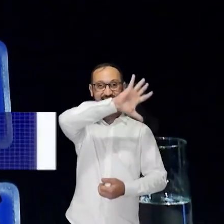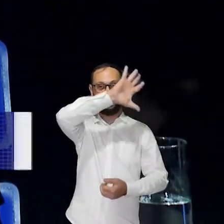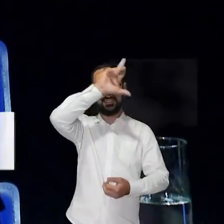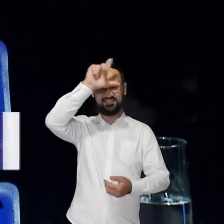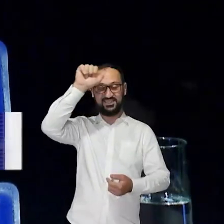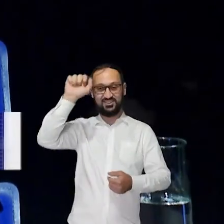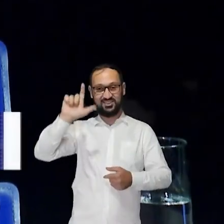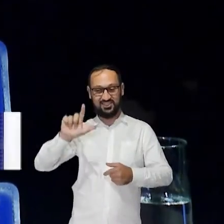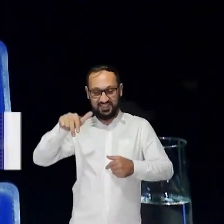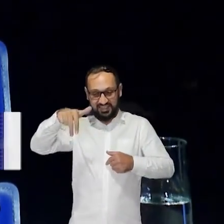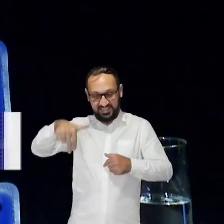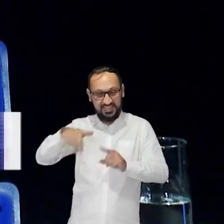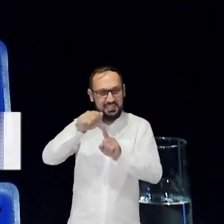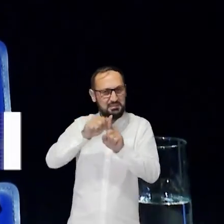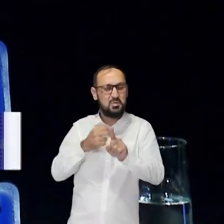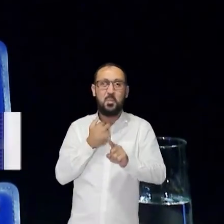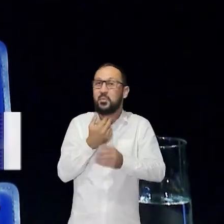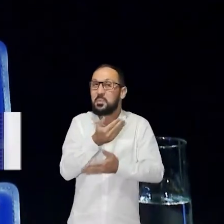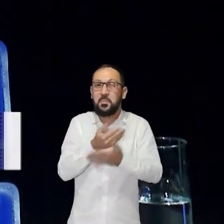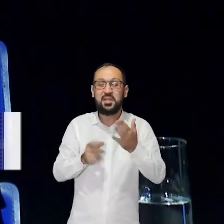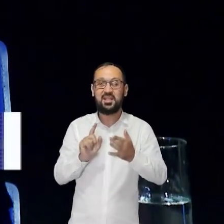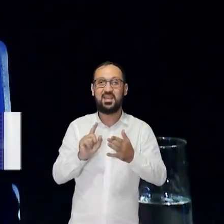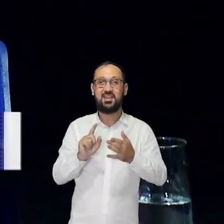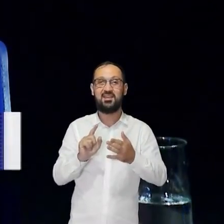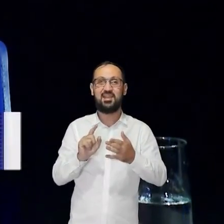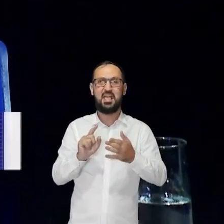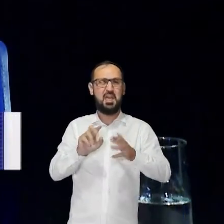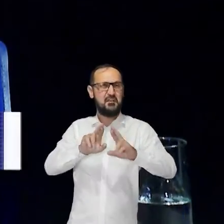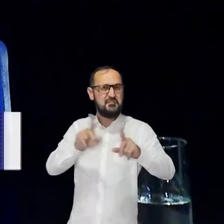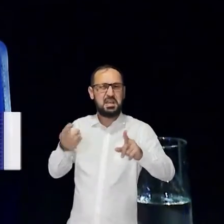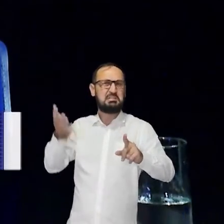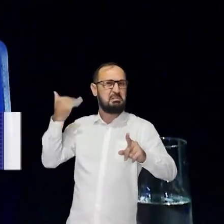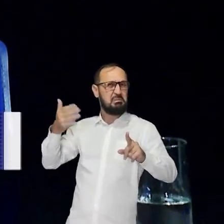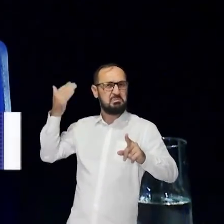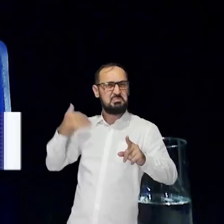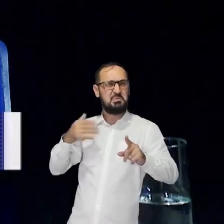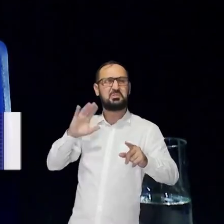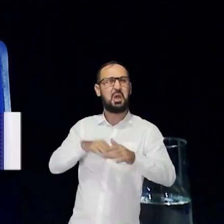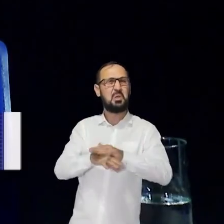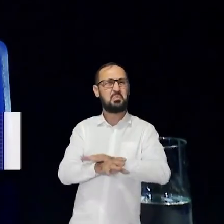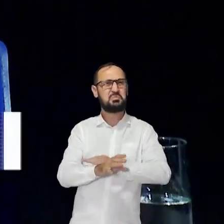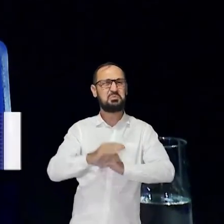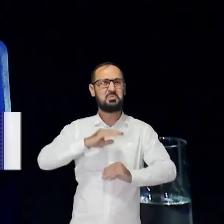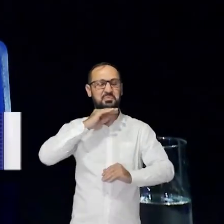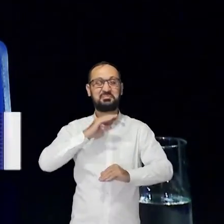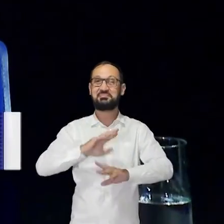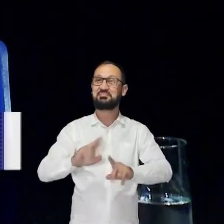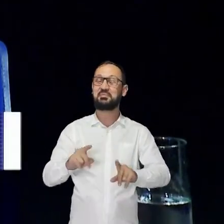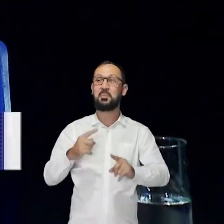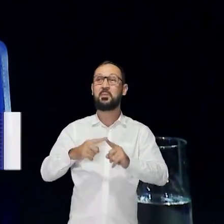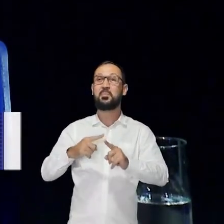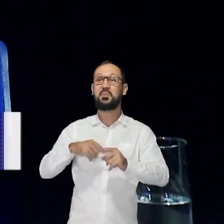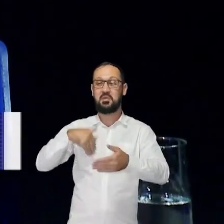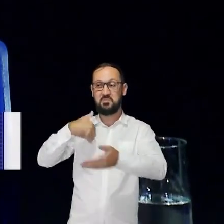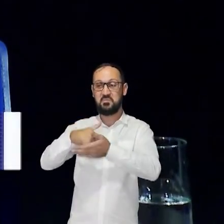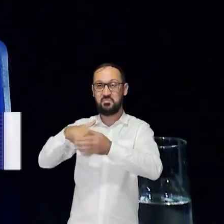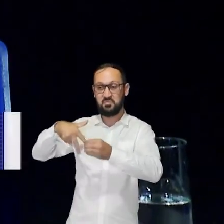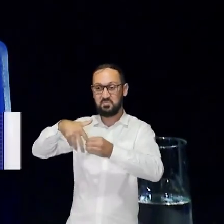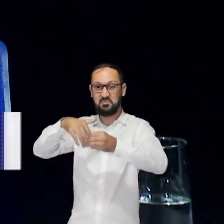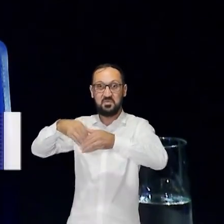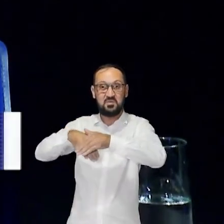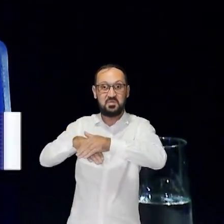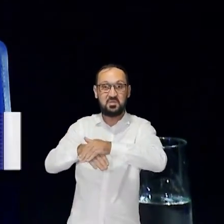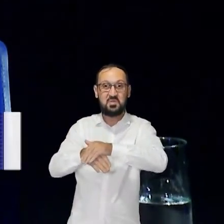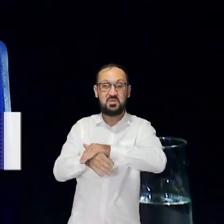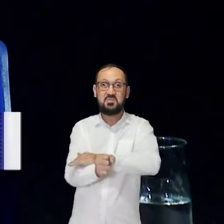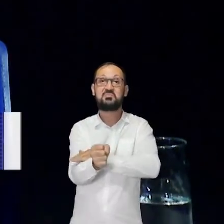Olha, a personalidade desse mês está imperdível. É diferente um pouco do que você está acostumado. Sabe por quê? A gente trouxe um